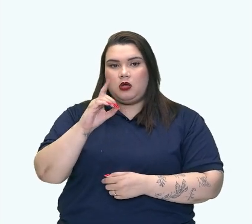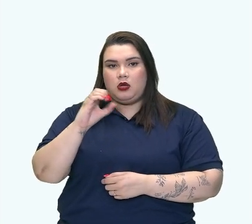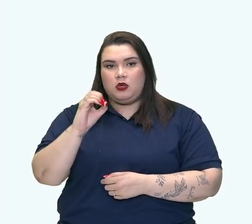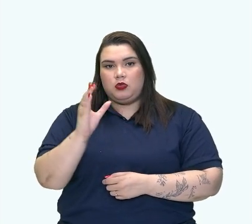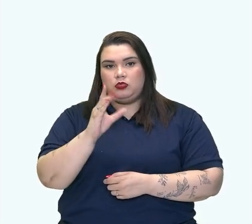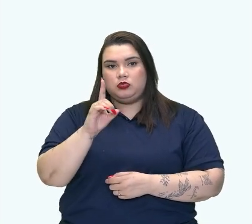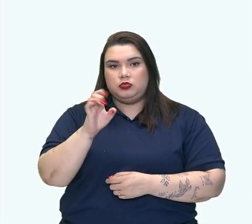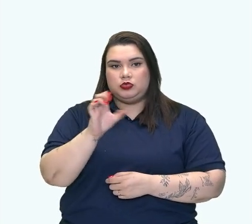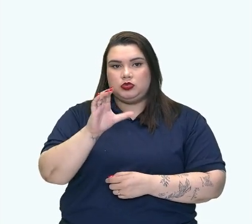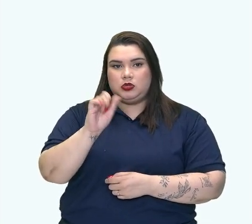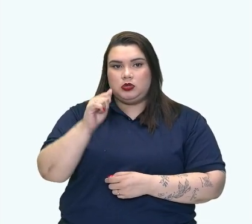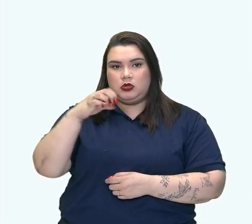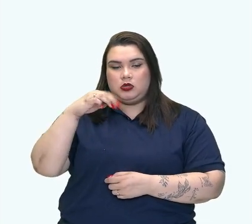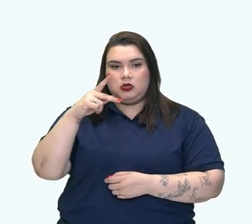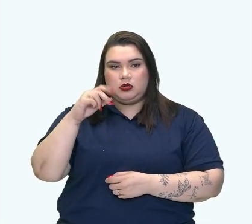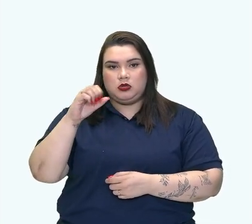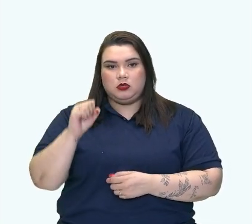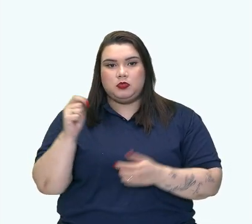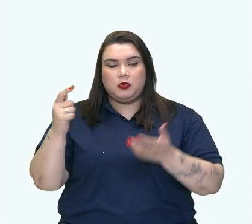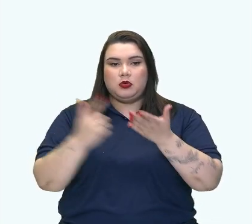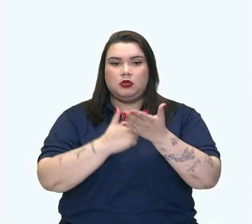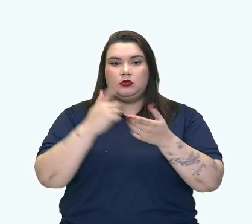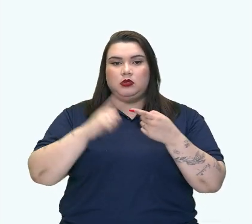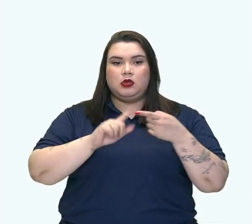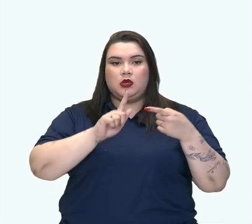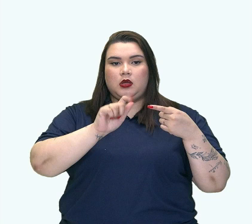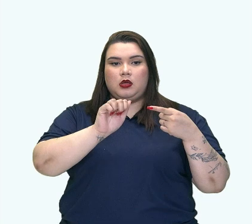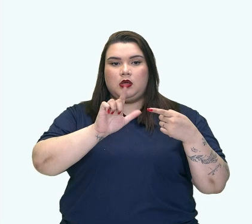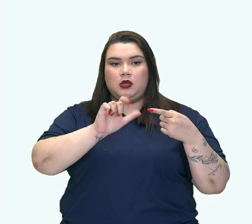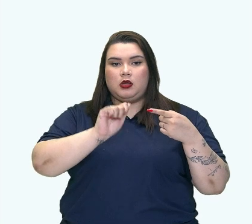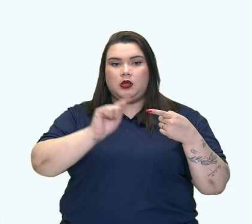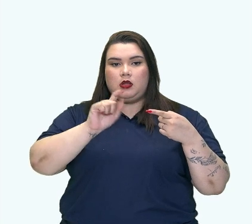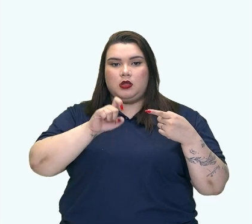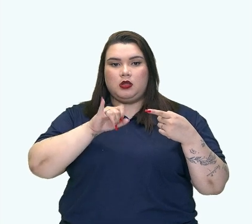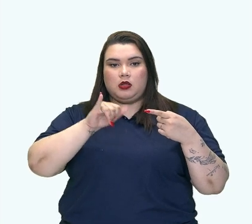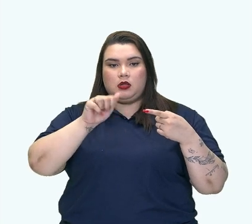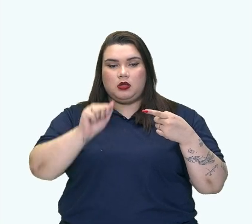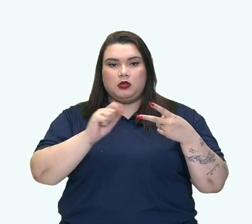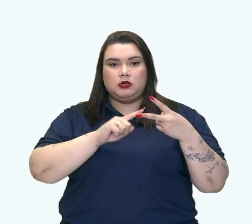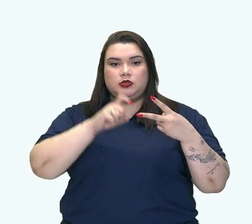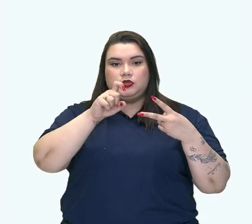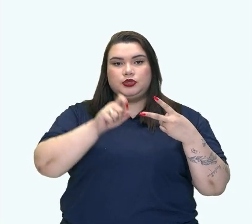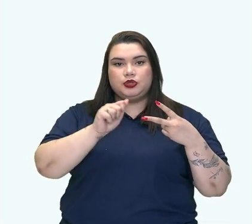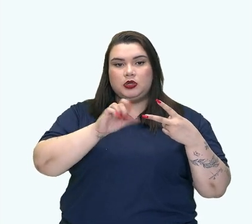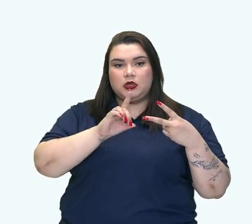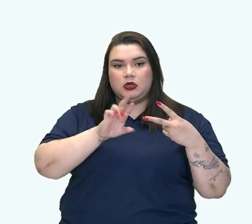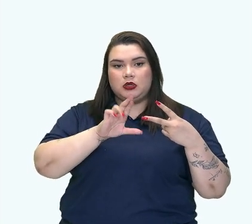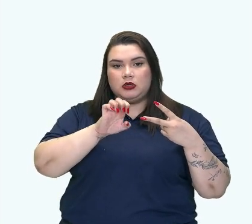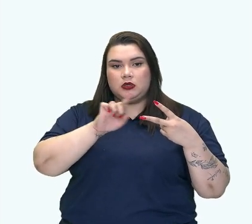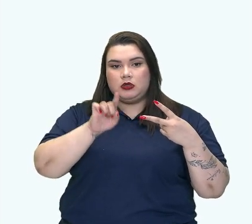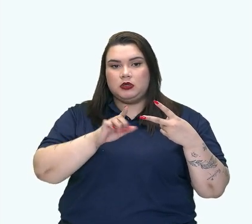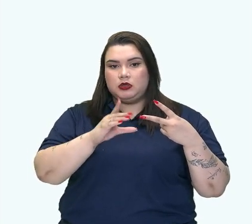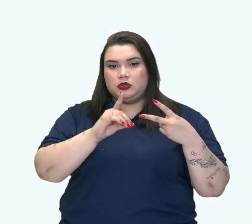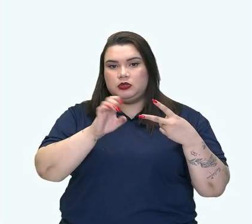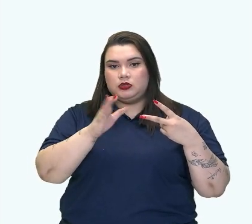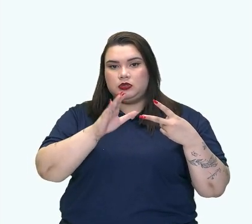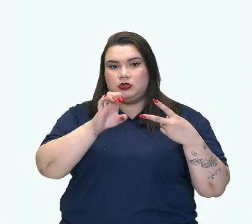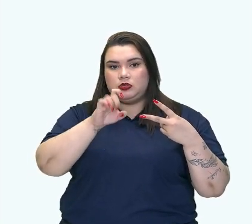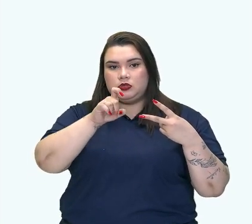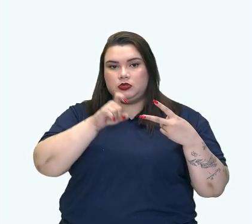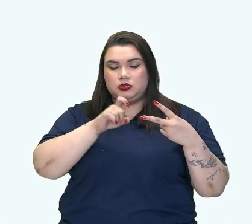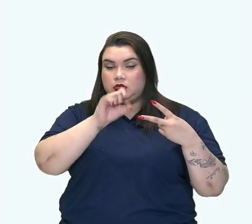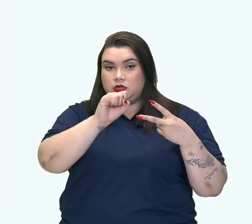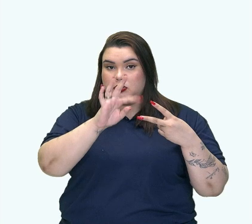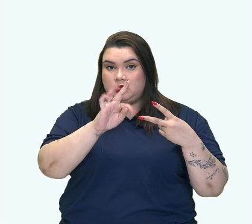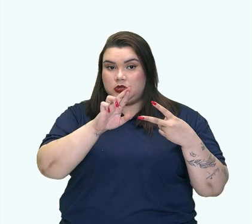tradutor. Entre as suas obras destacadas nós temos Galáxias, Xadrez de Estrelas e ao lado mais um exemplo da nossa